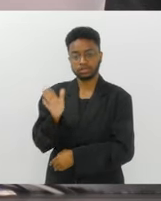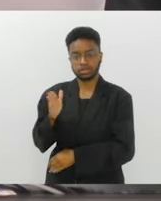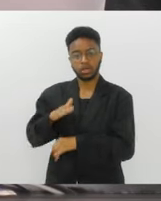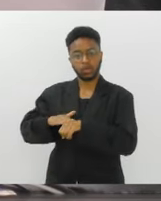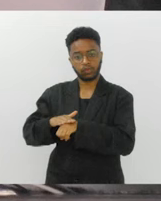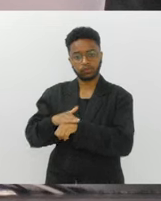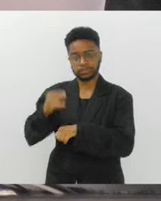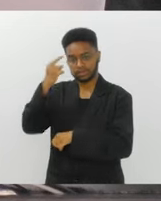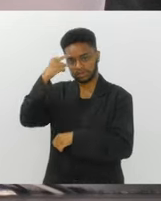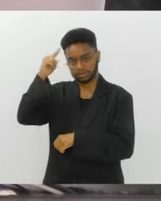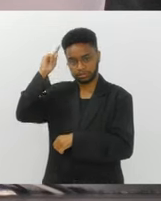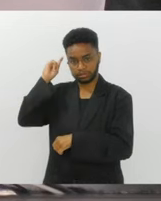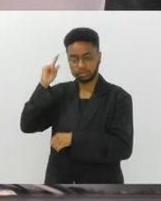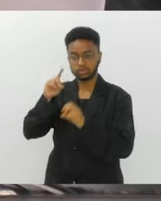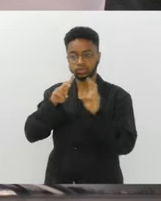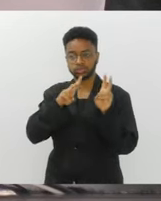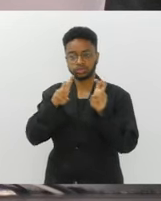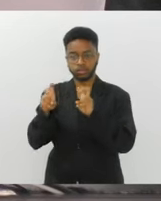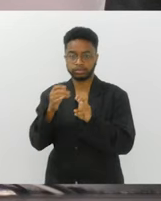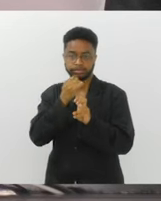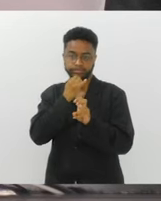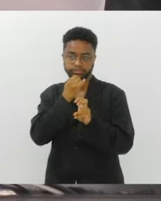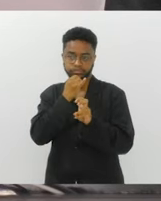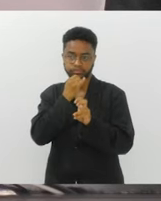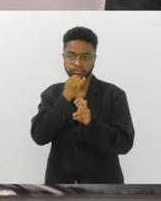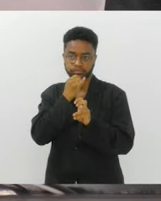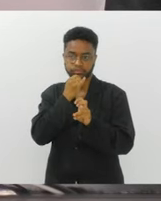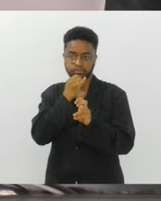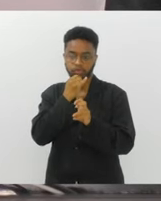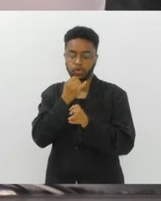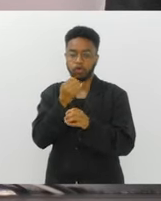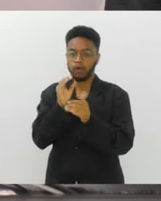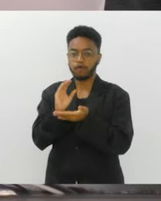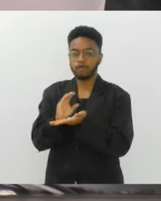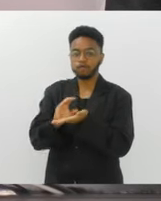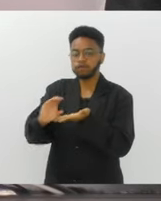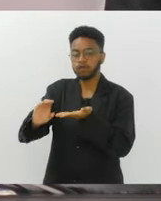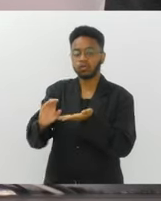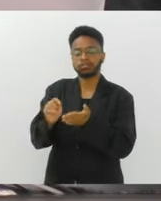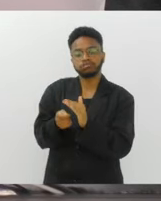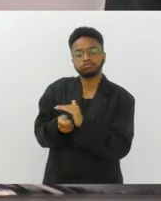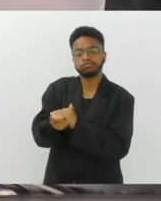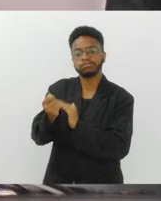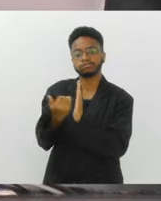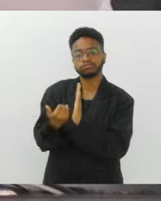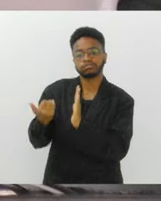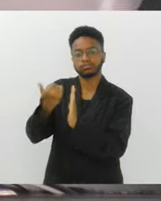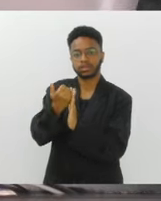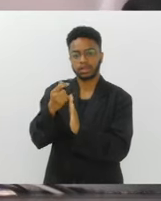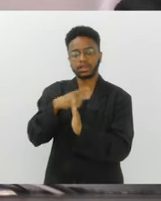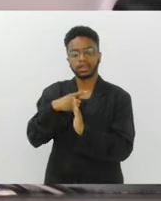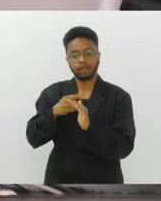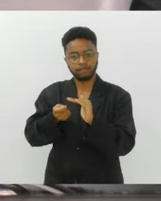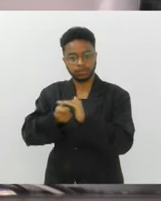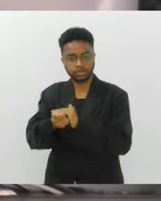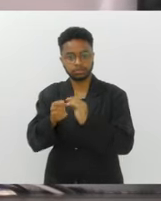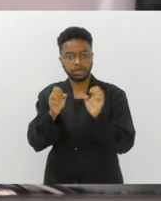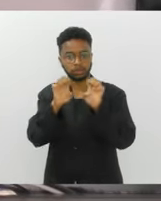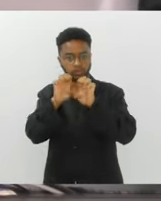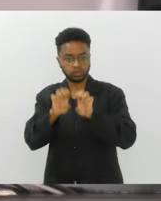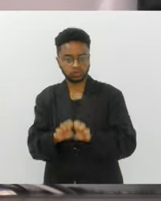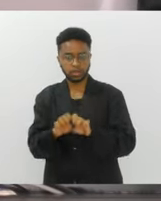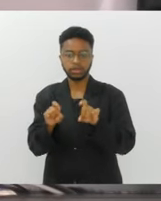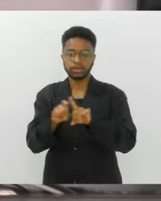na semana passada, sobre a questão, por exemplo, do Fundo Soberano, que tem ali os eixos estruturantes para o desenvolvimento, e